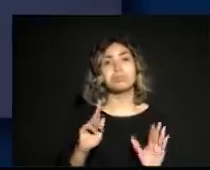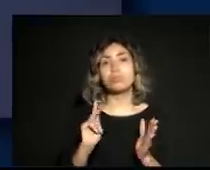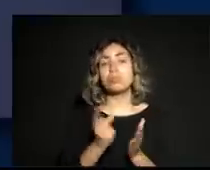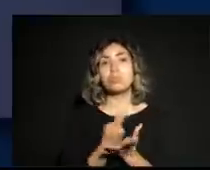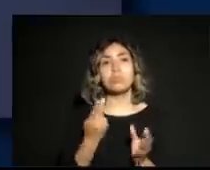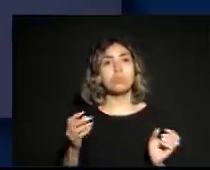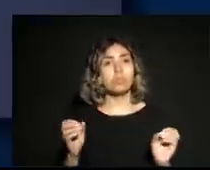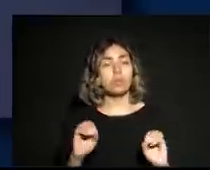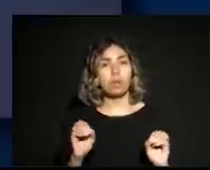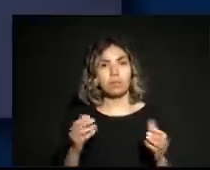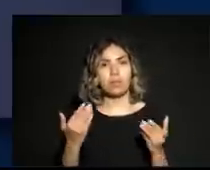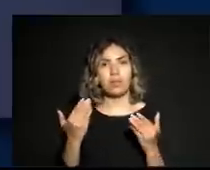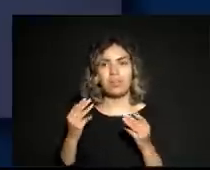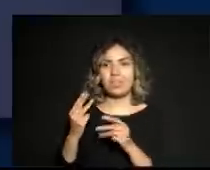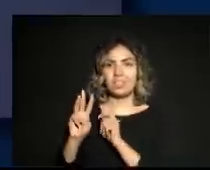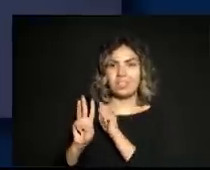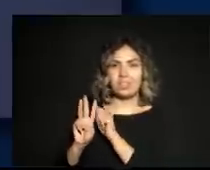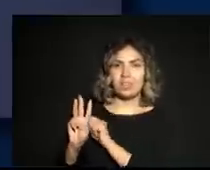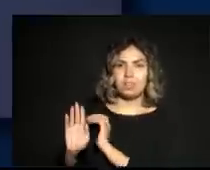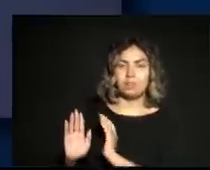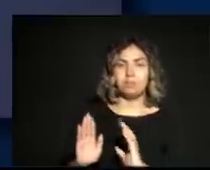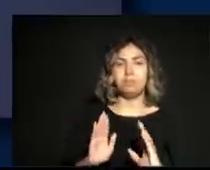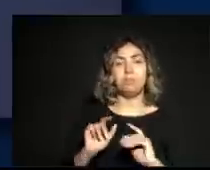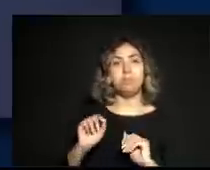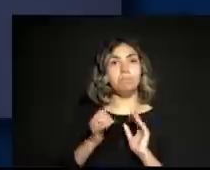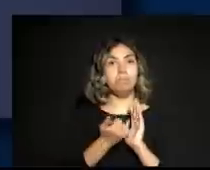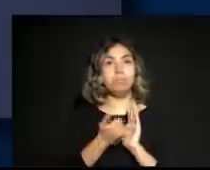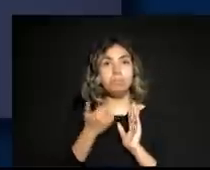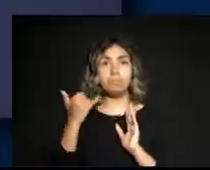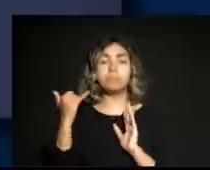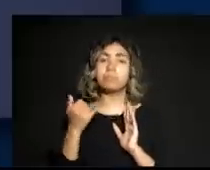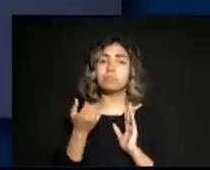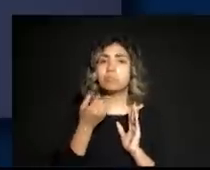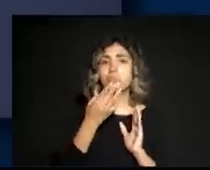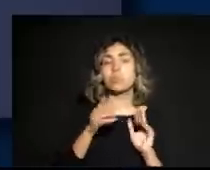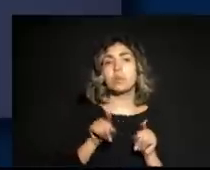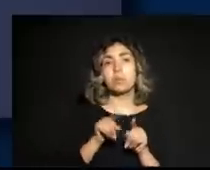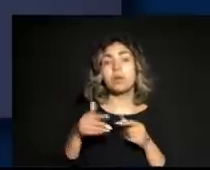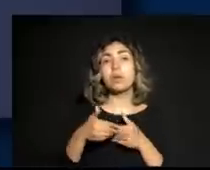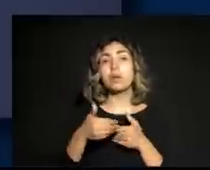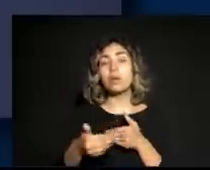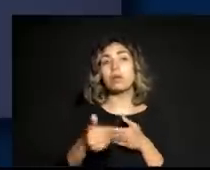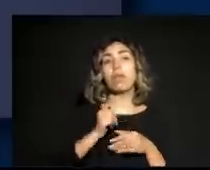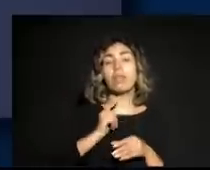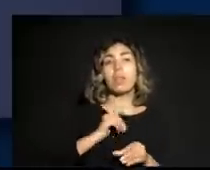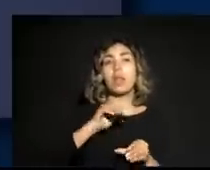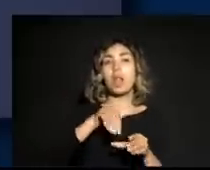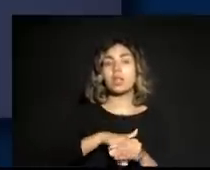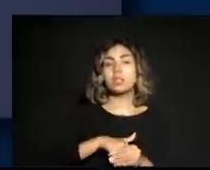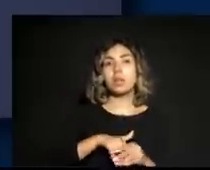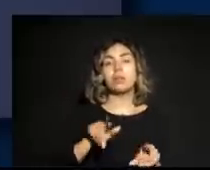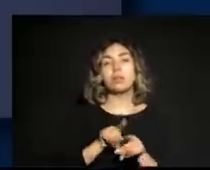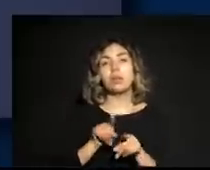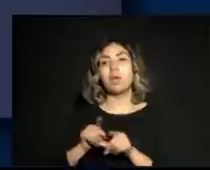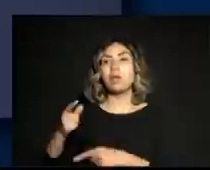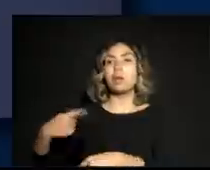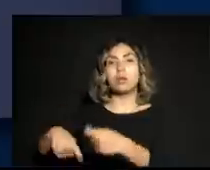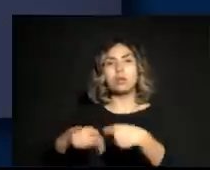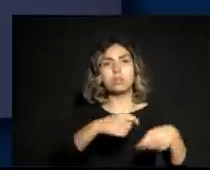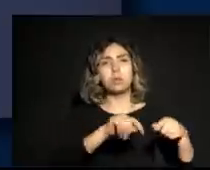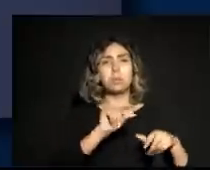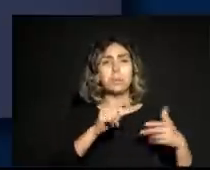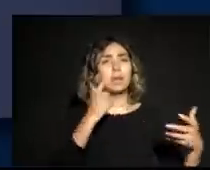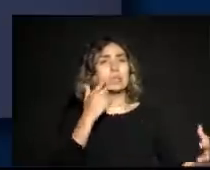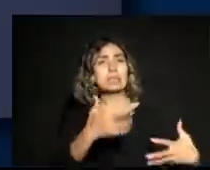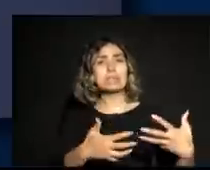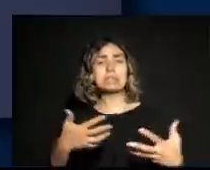nesse terceiro trimestre a taxa juro tá no raio histórico nós temos eleições daqui a 45 dias mercado externo tá um pouco